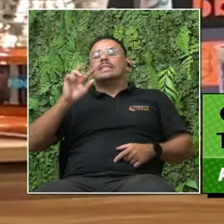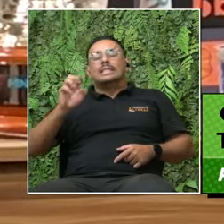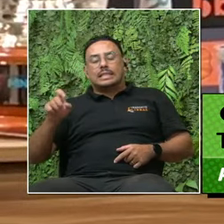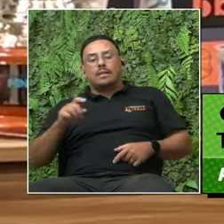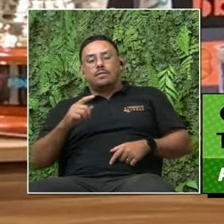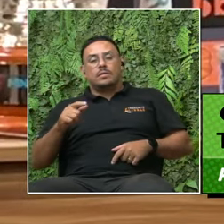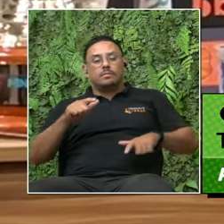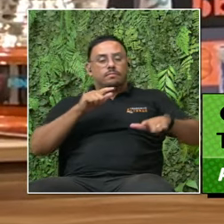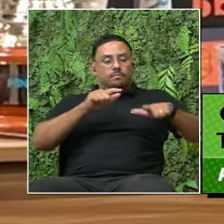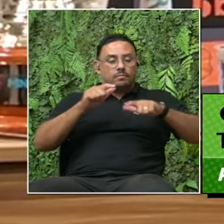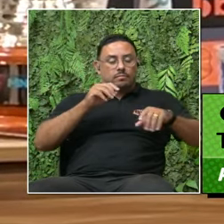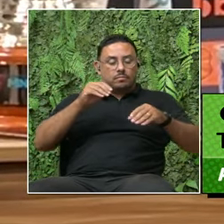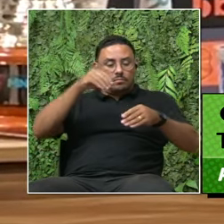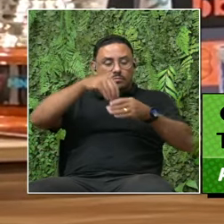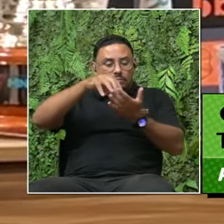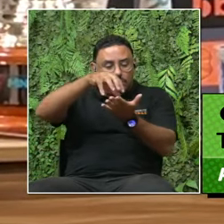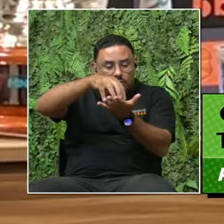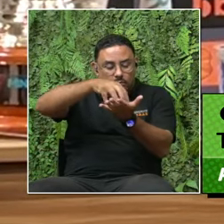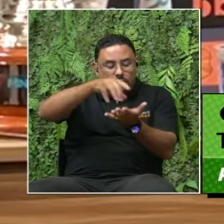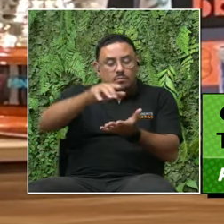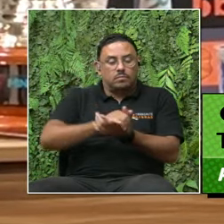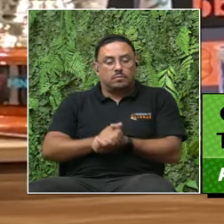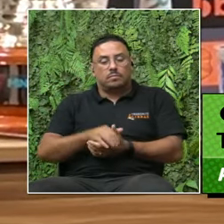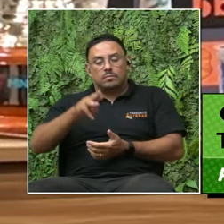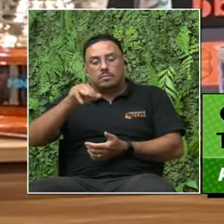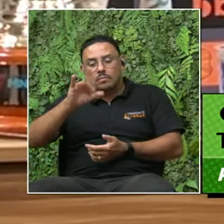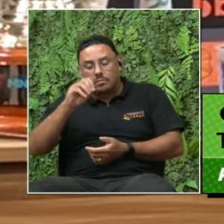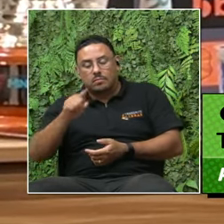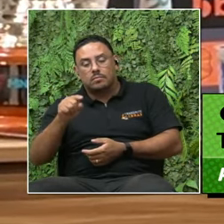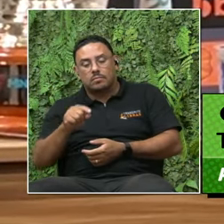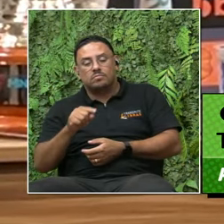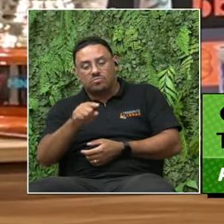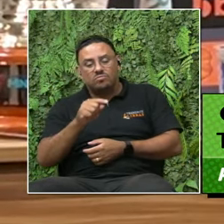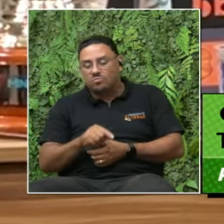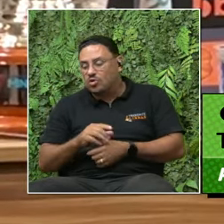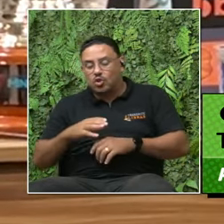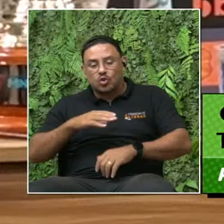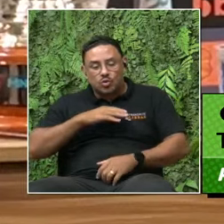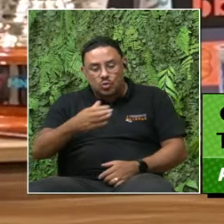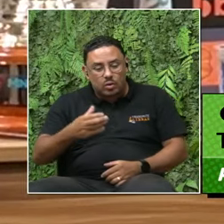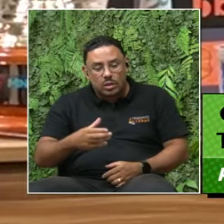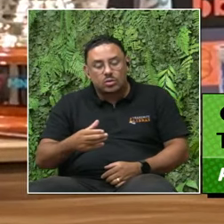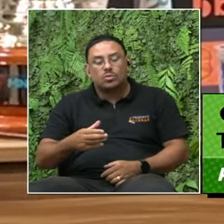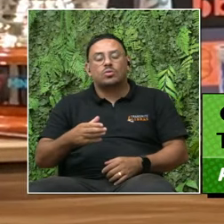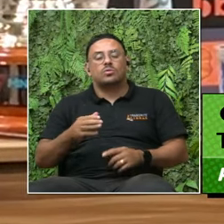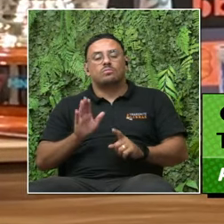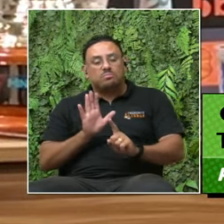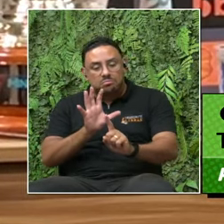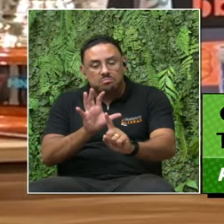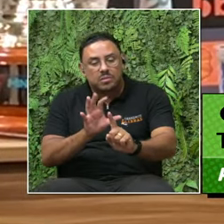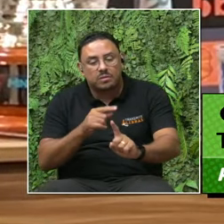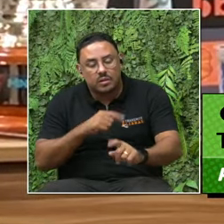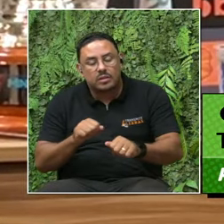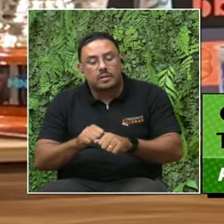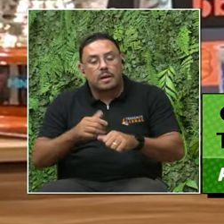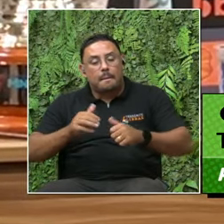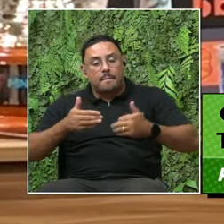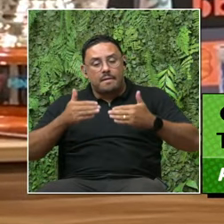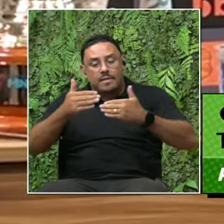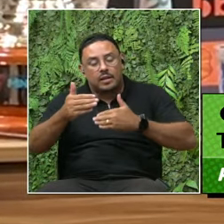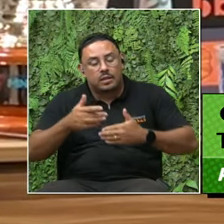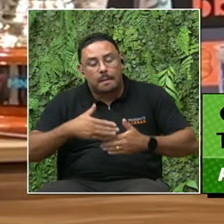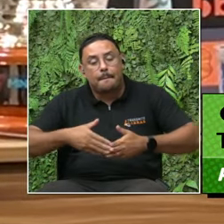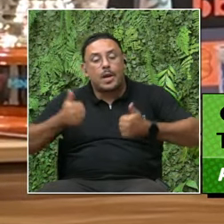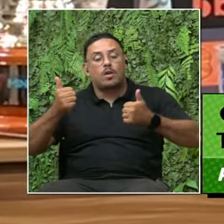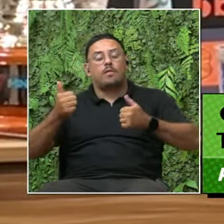atuar somente com central é um milito realmente ousado ofensivo e vê que a melhor forma de se defender